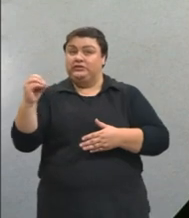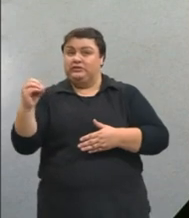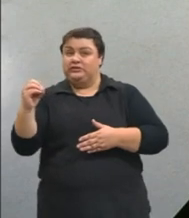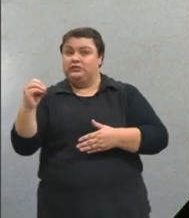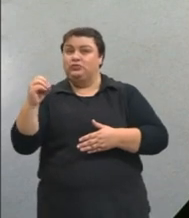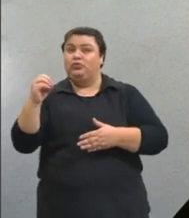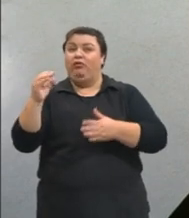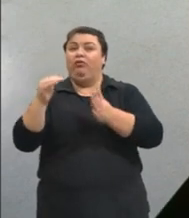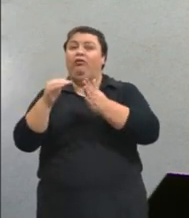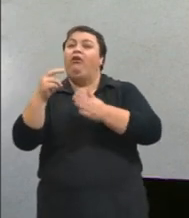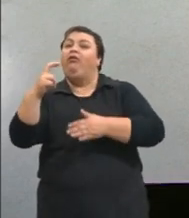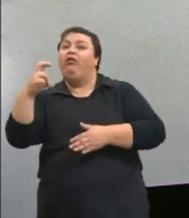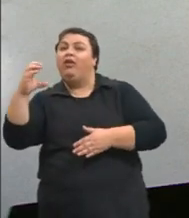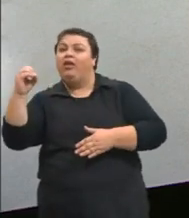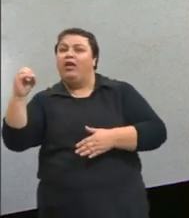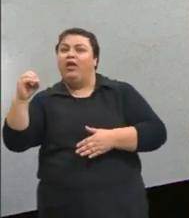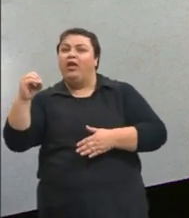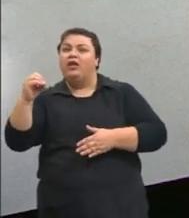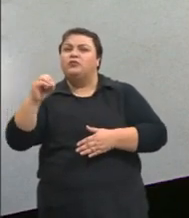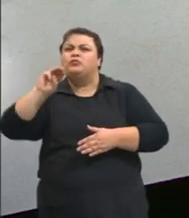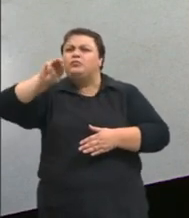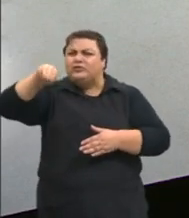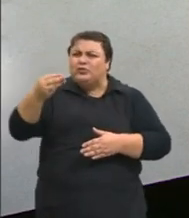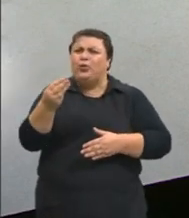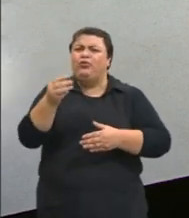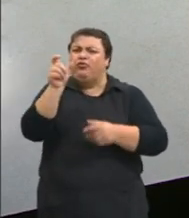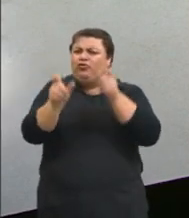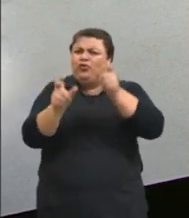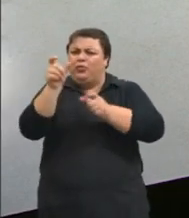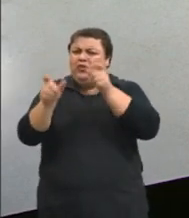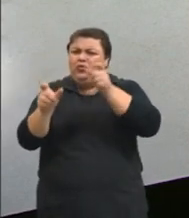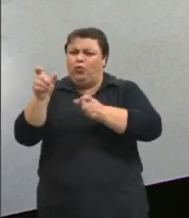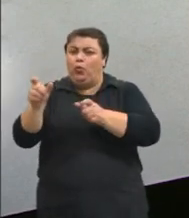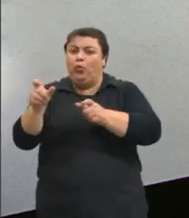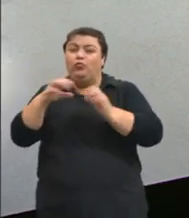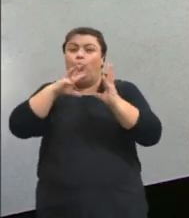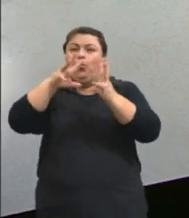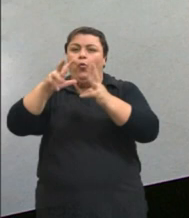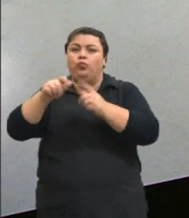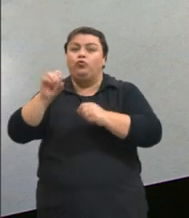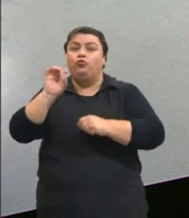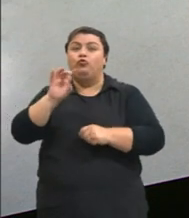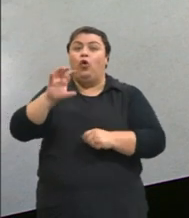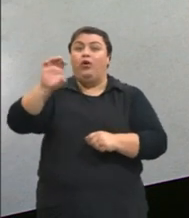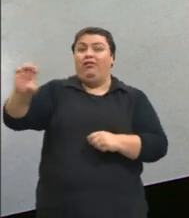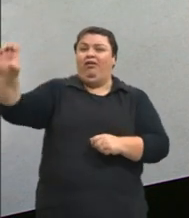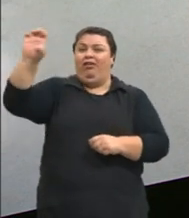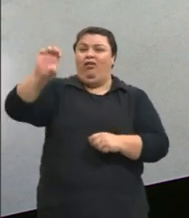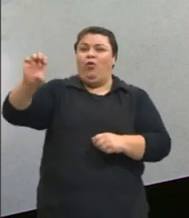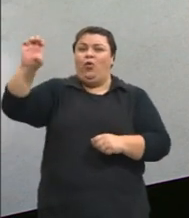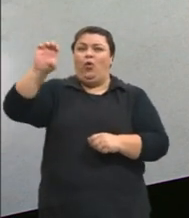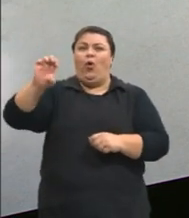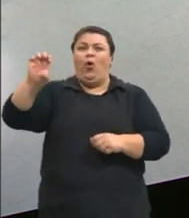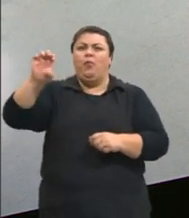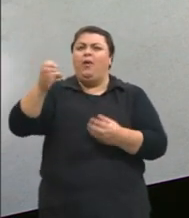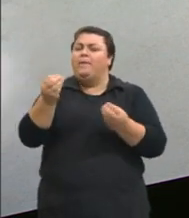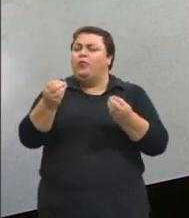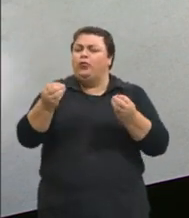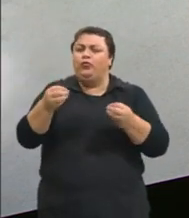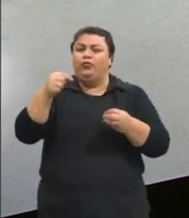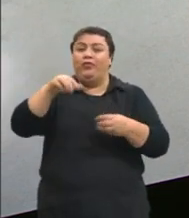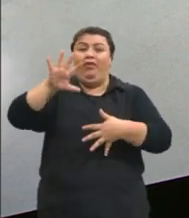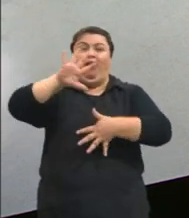300 a 500 milhões de pessoas no mundo. Só na Europa, foram 400 mil mortes por ano. Na